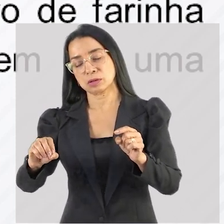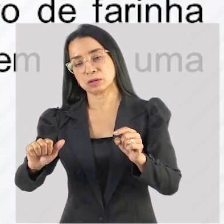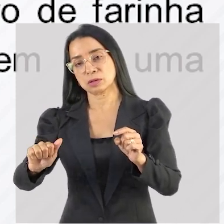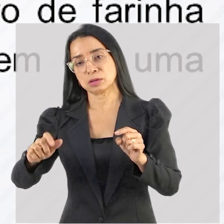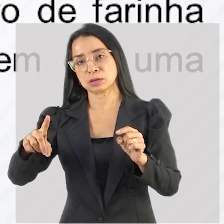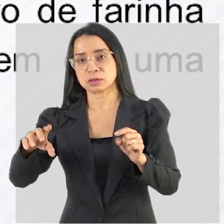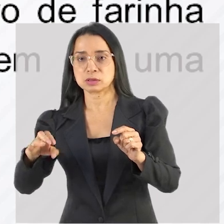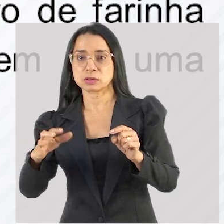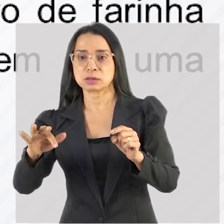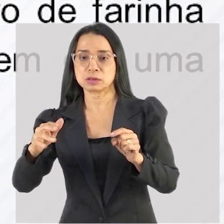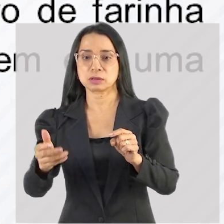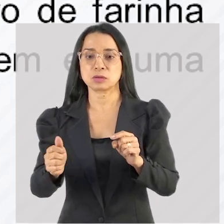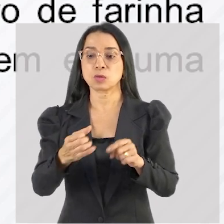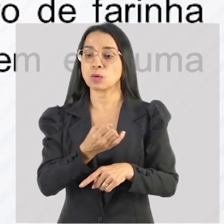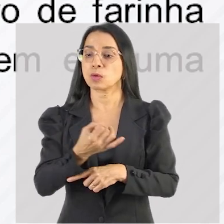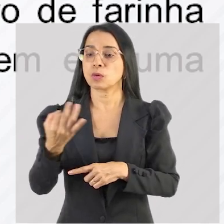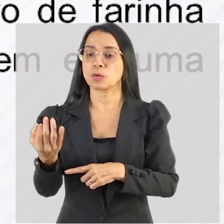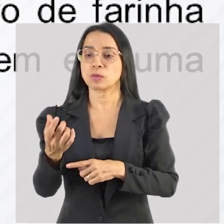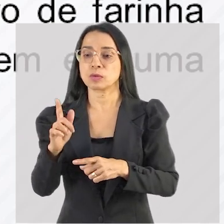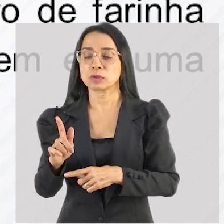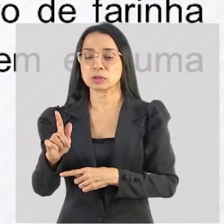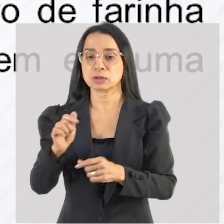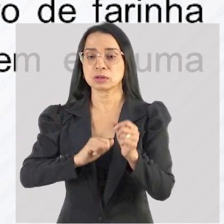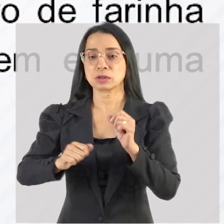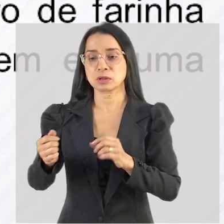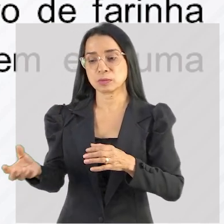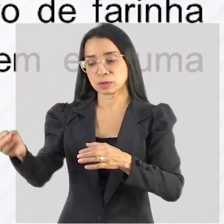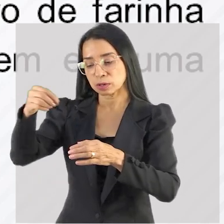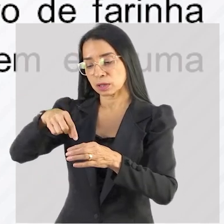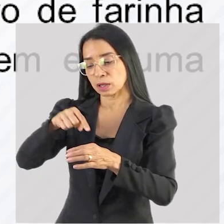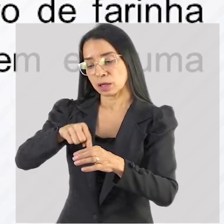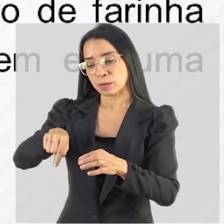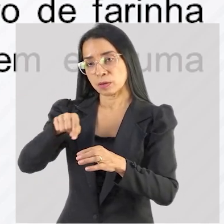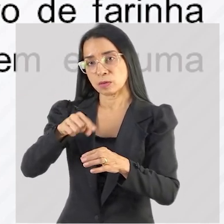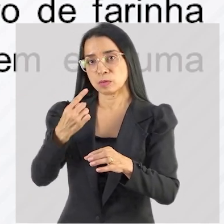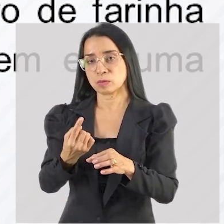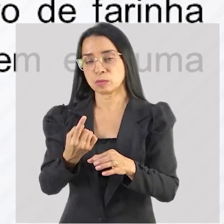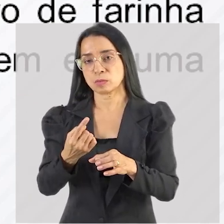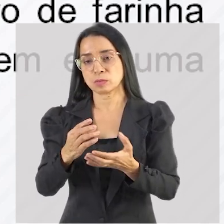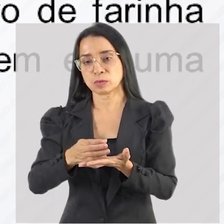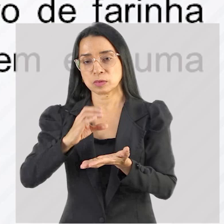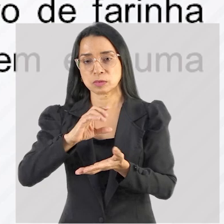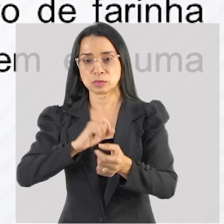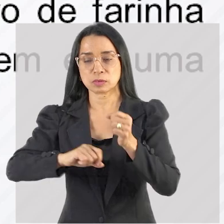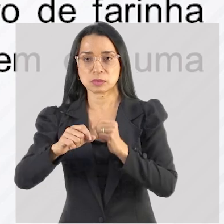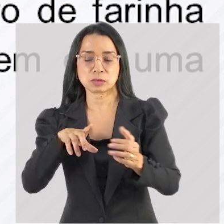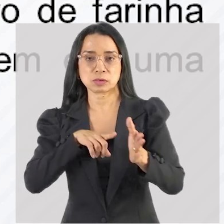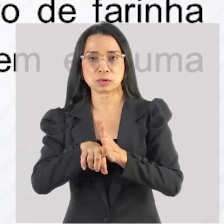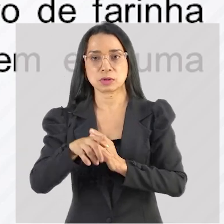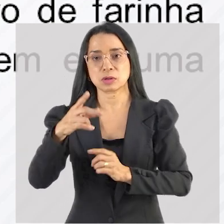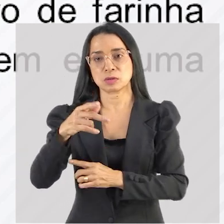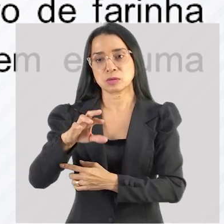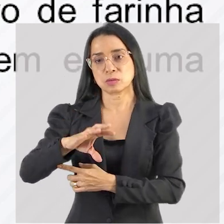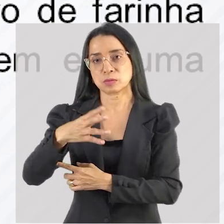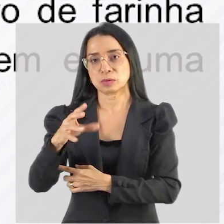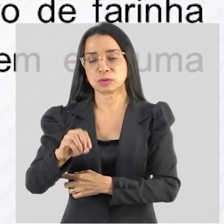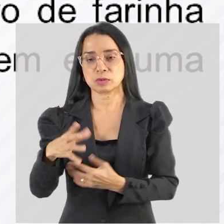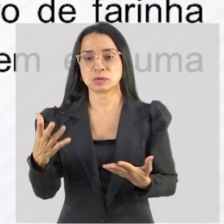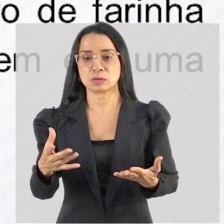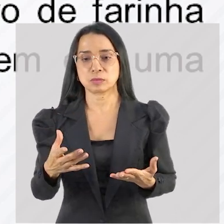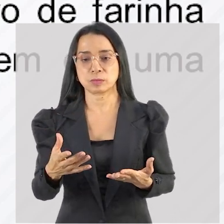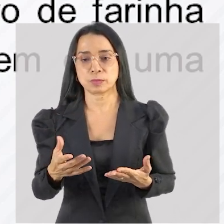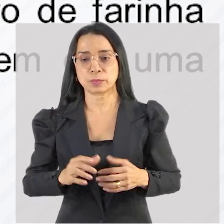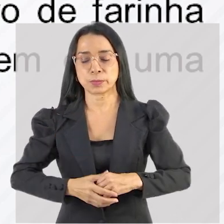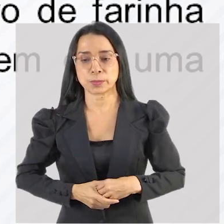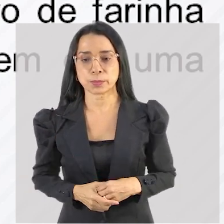Quantas gramas de açúcar cabem em uma dessas xícaras? Tranquilo? Então é uma questão de quê? De proporção. Tranquilo?